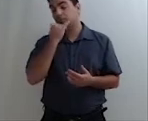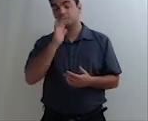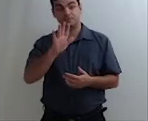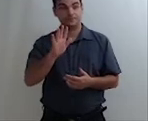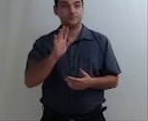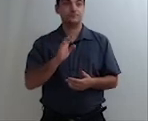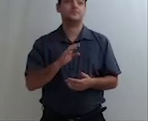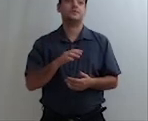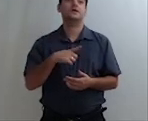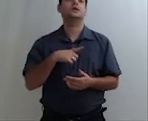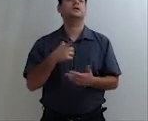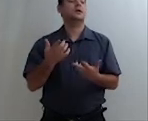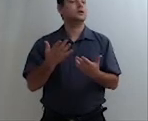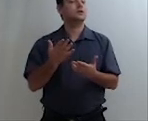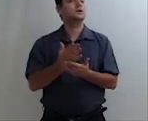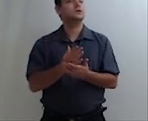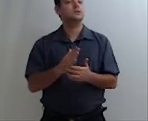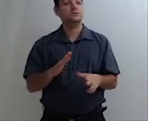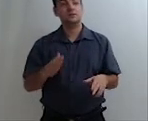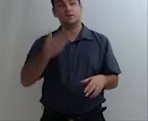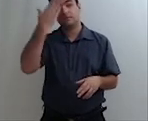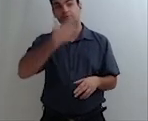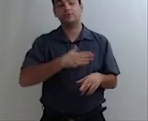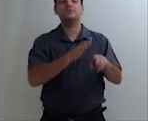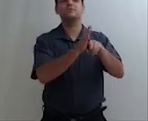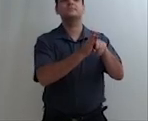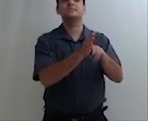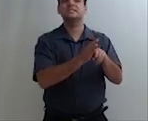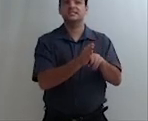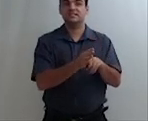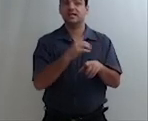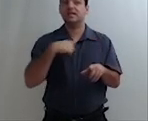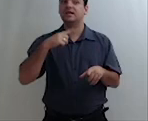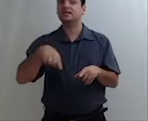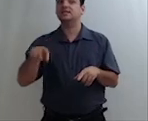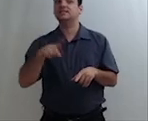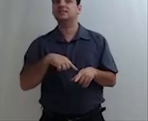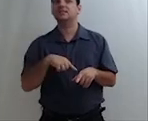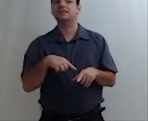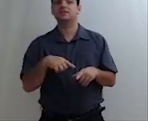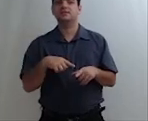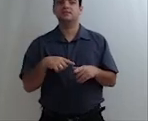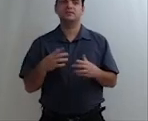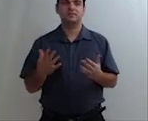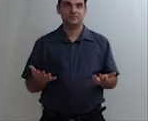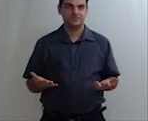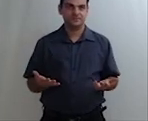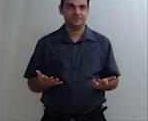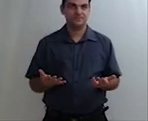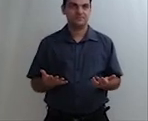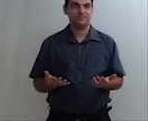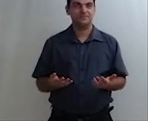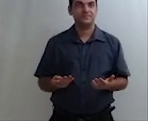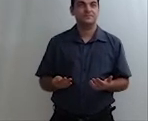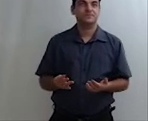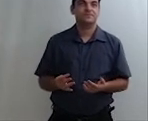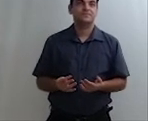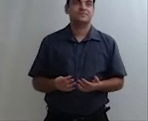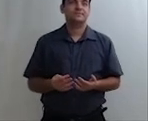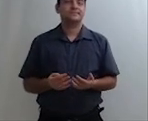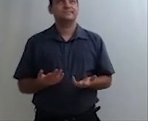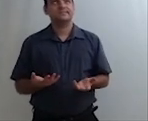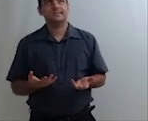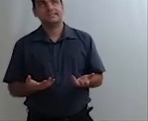indeferimento da prova pericial solicitada eh na verdade